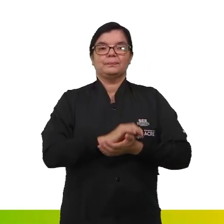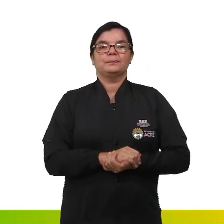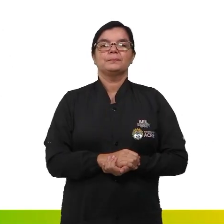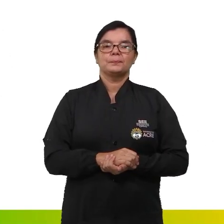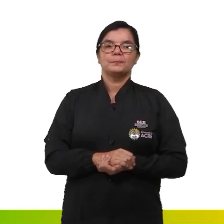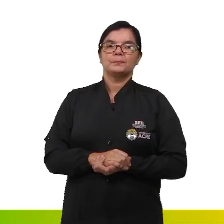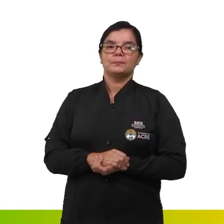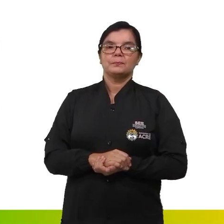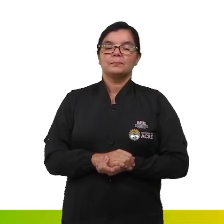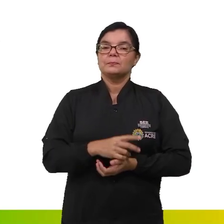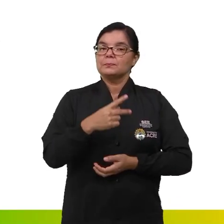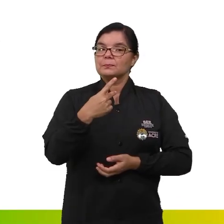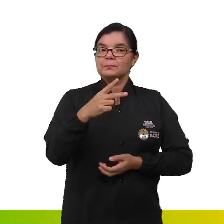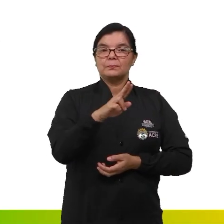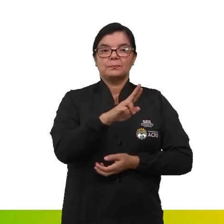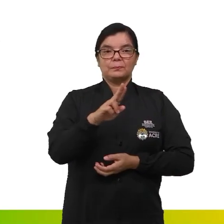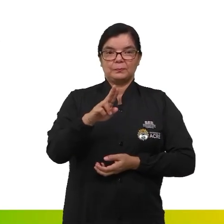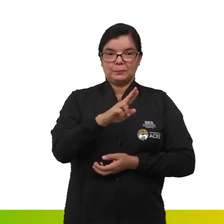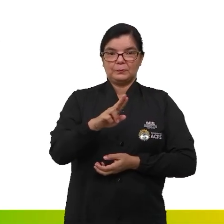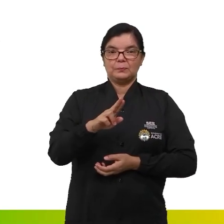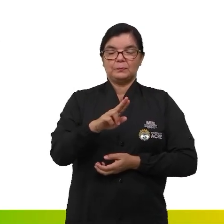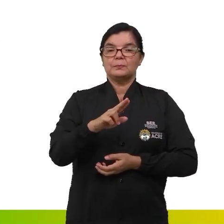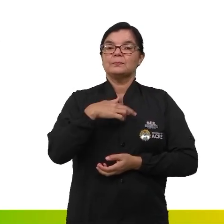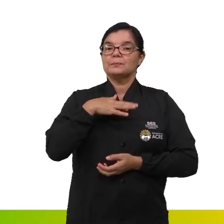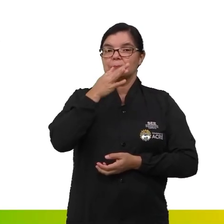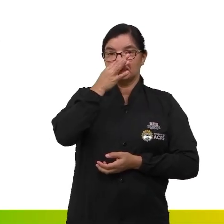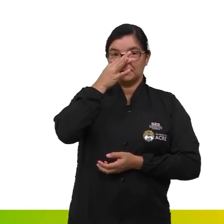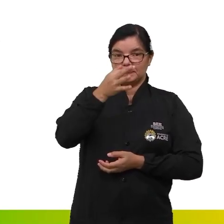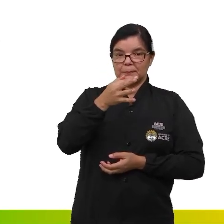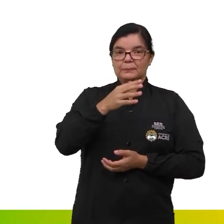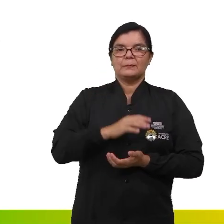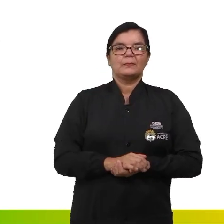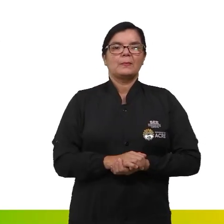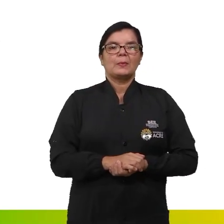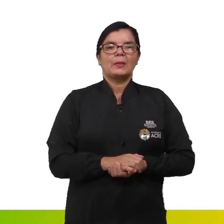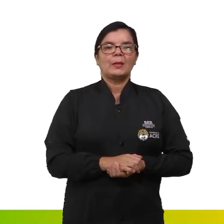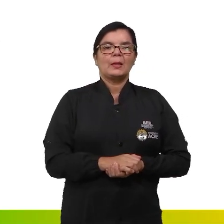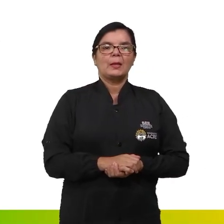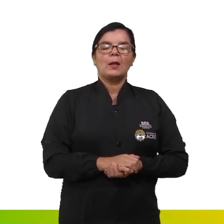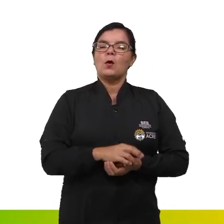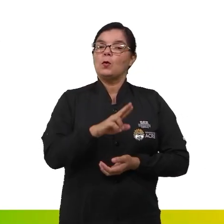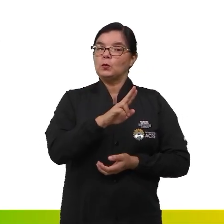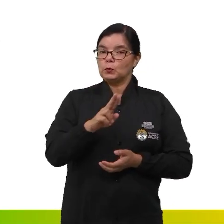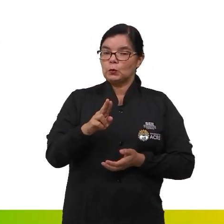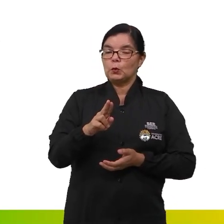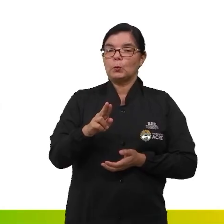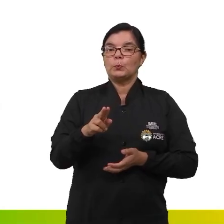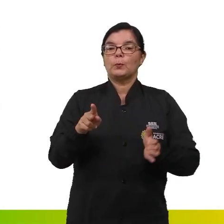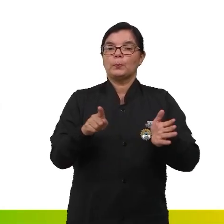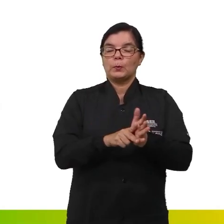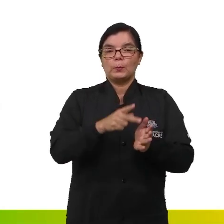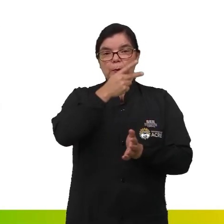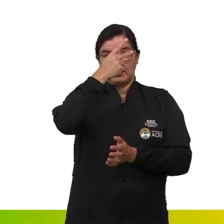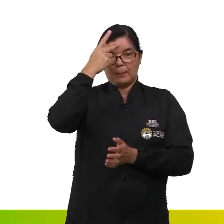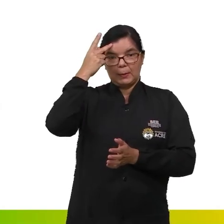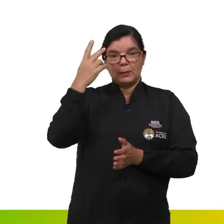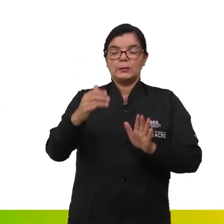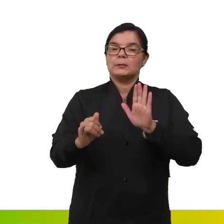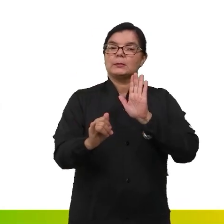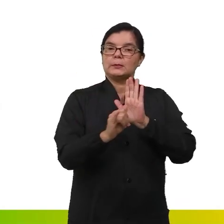diz assim: seu nome define seu destino. Será? O nome próprio da pessoa marca a